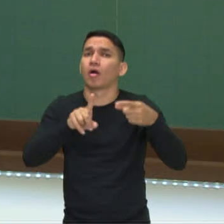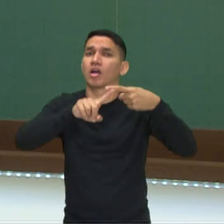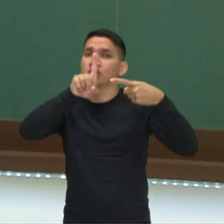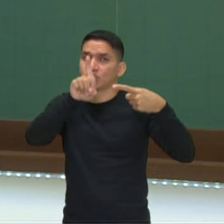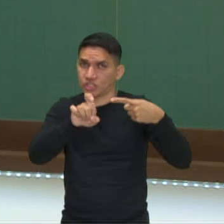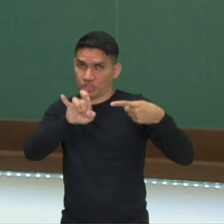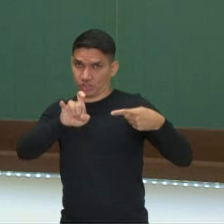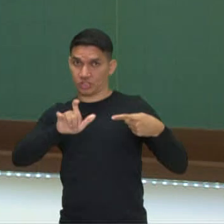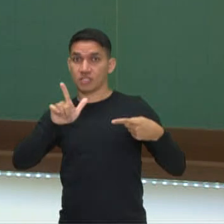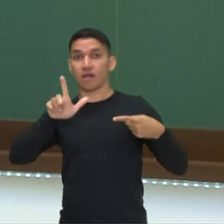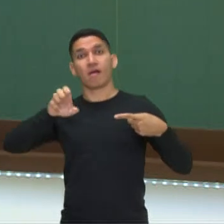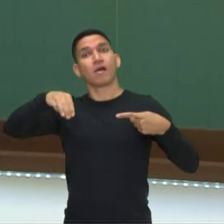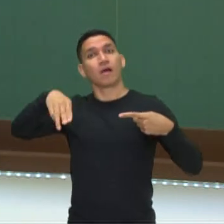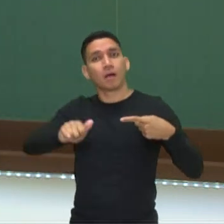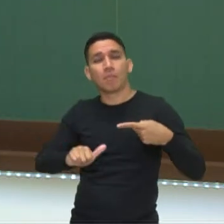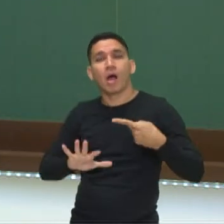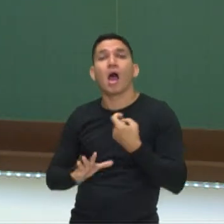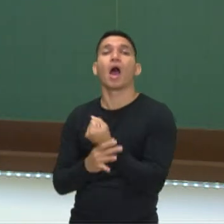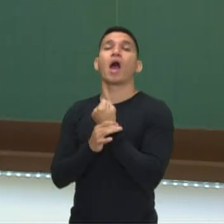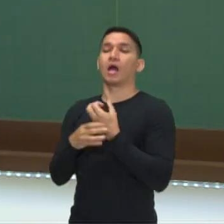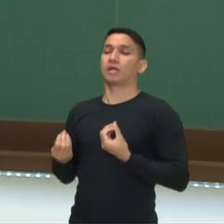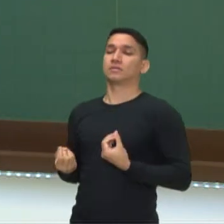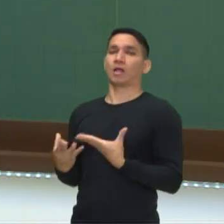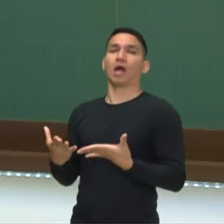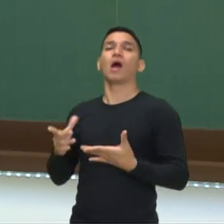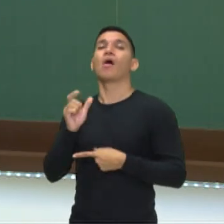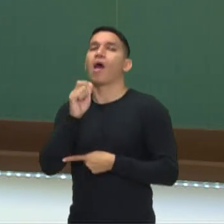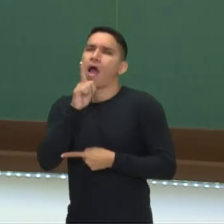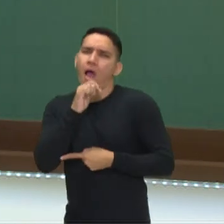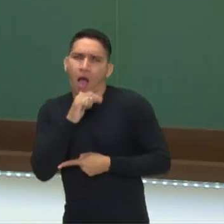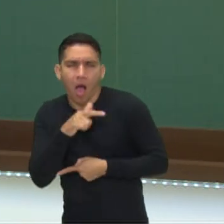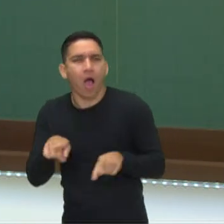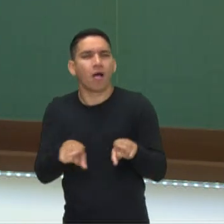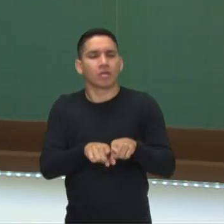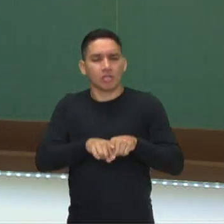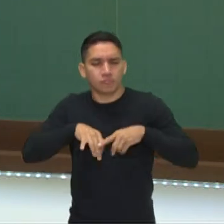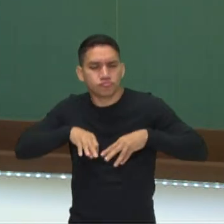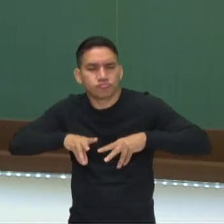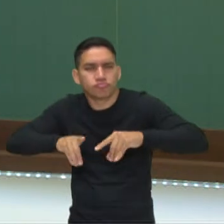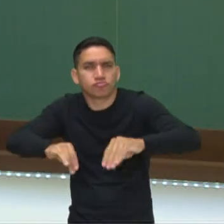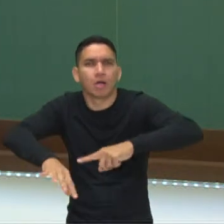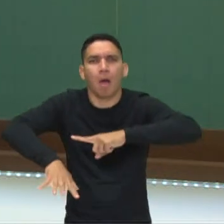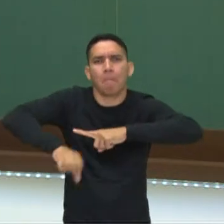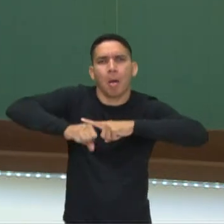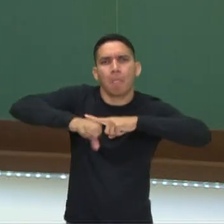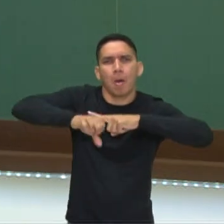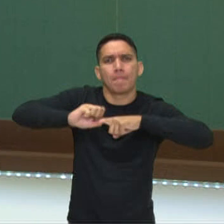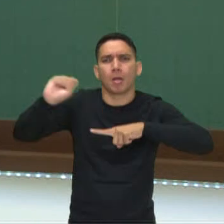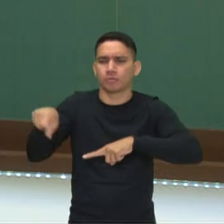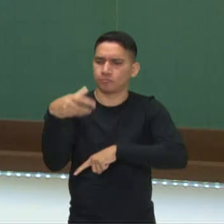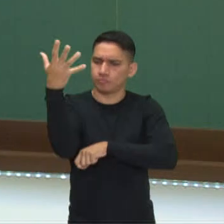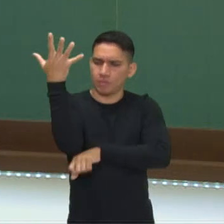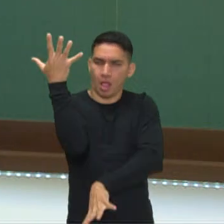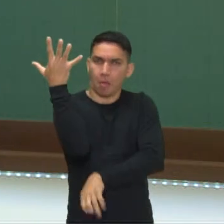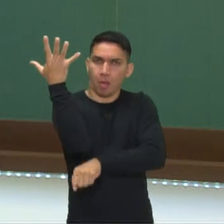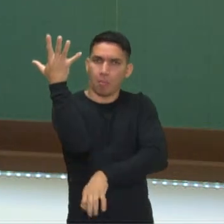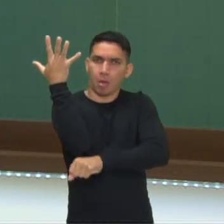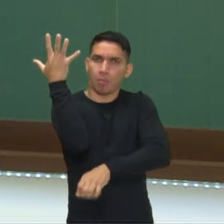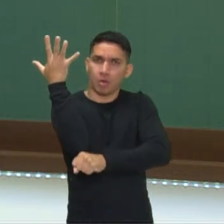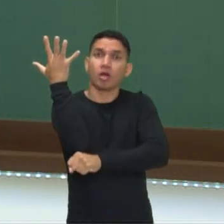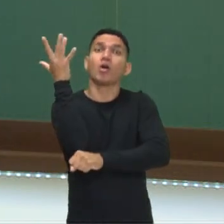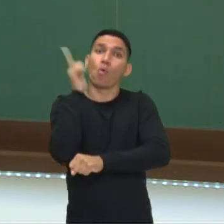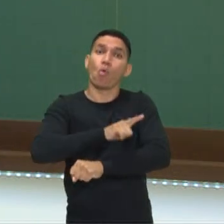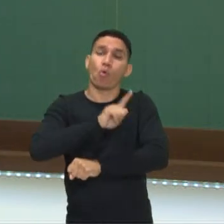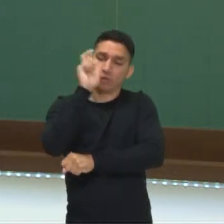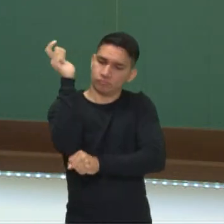garantir então que essa água e esses nutrientes, esses sais minerais, os macro e micronutrientes que nós já aprendemos, cheguem